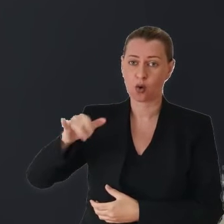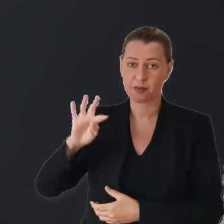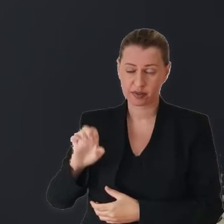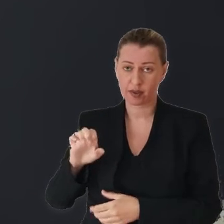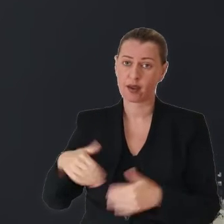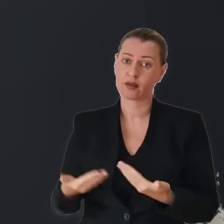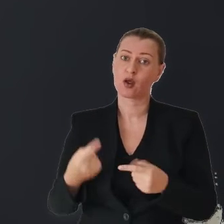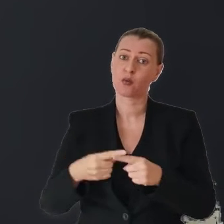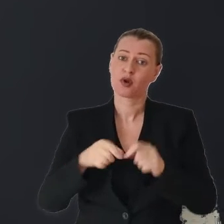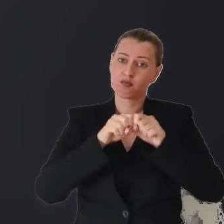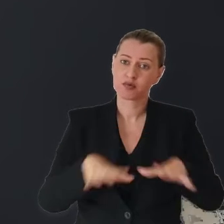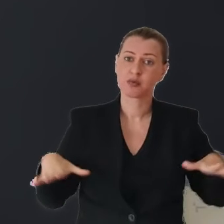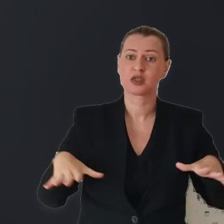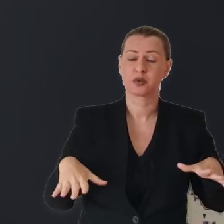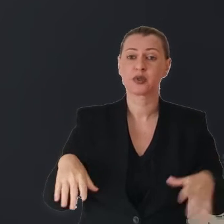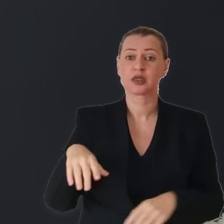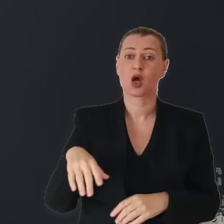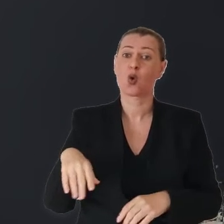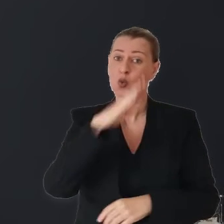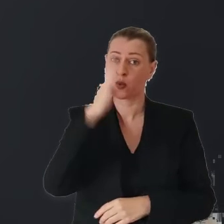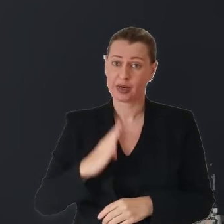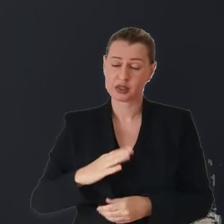distribuição via Comissão Nacional.